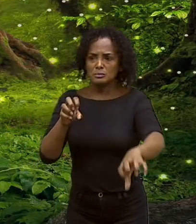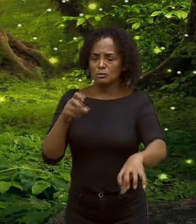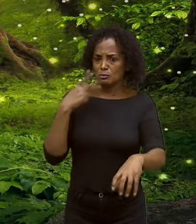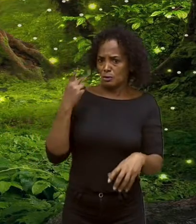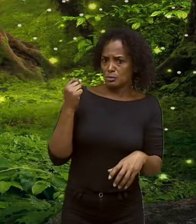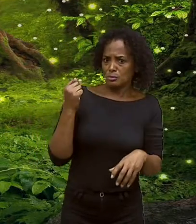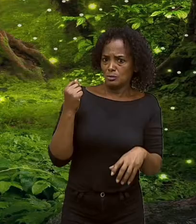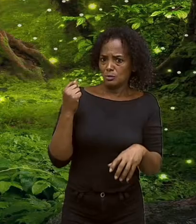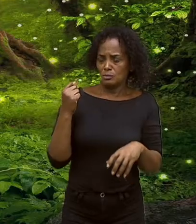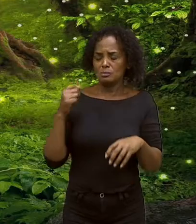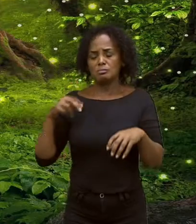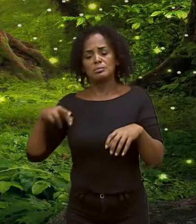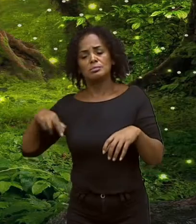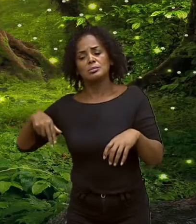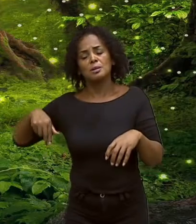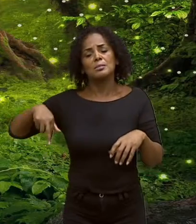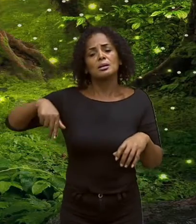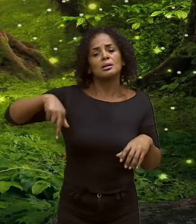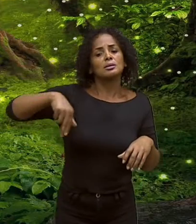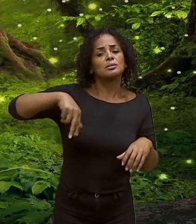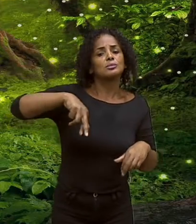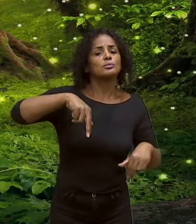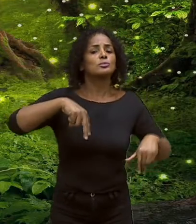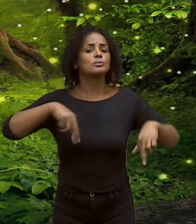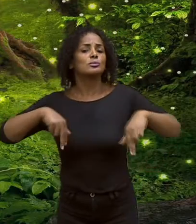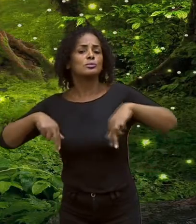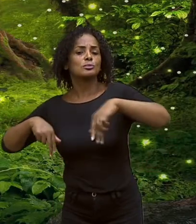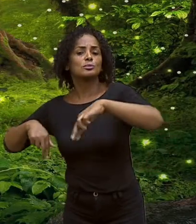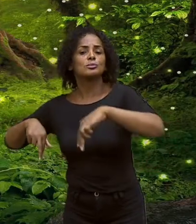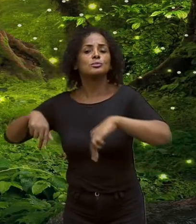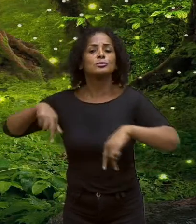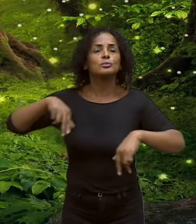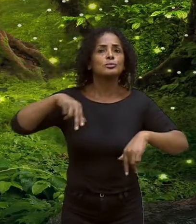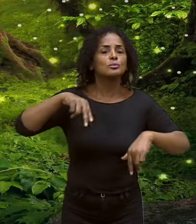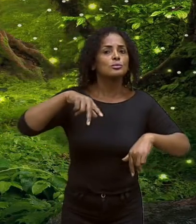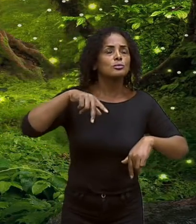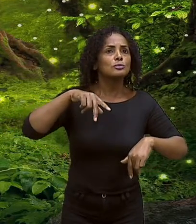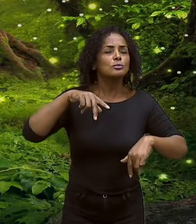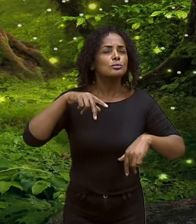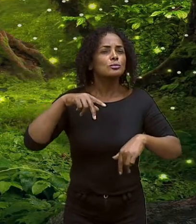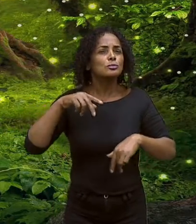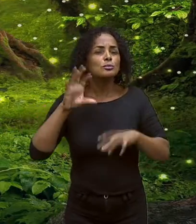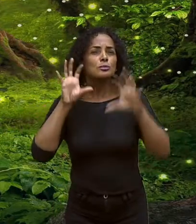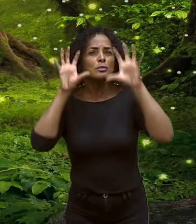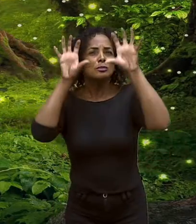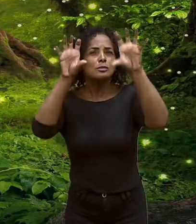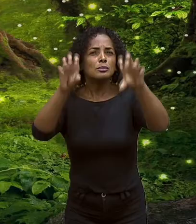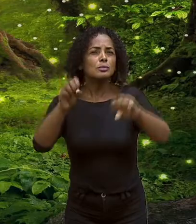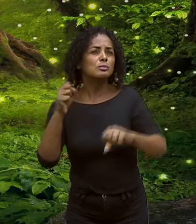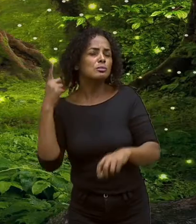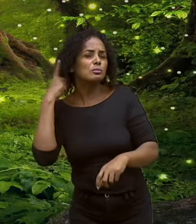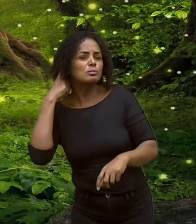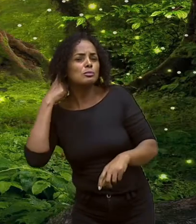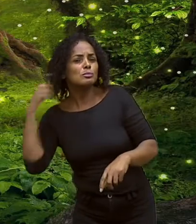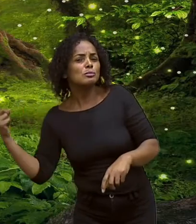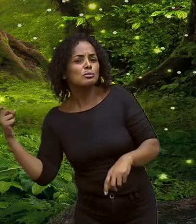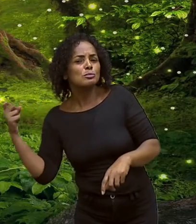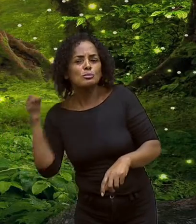Então eles caminharam mais um pouco, até que o grúfalo falou novamente. Ouço